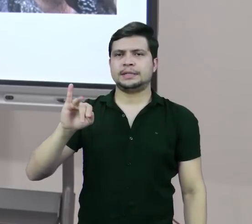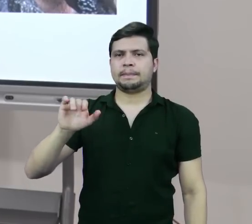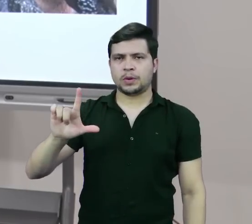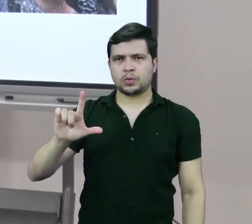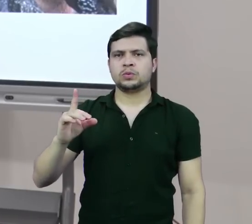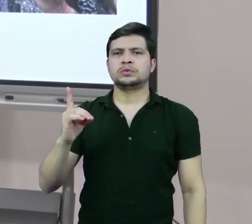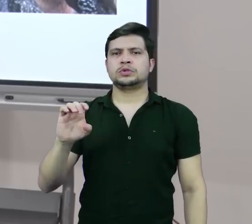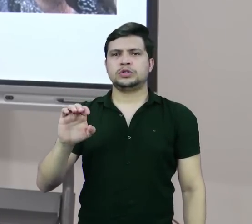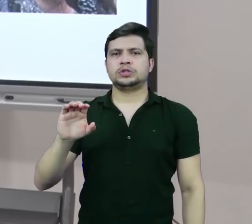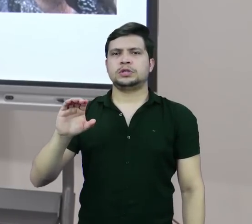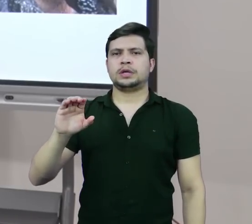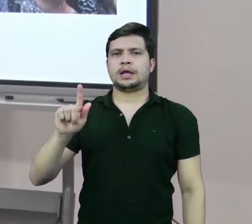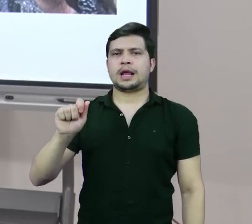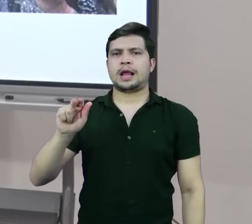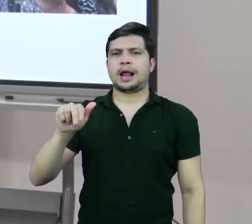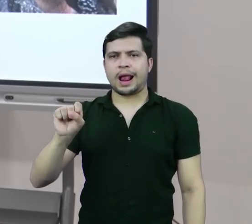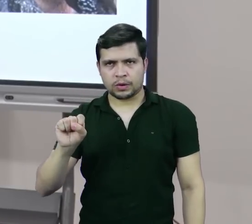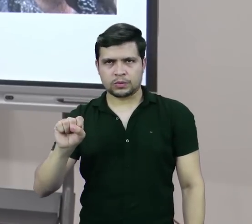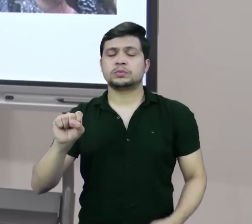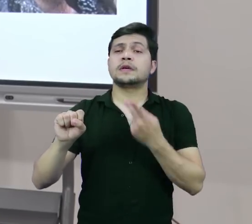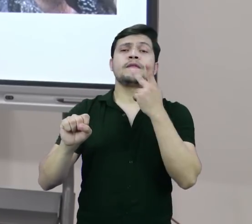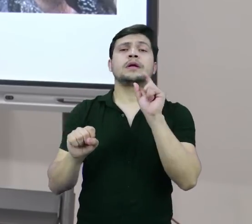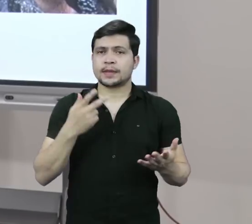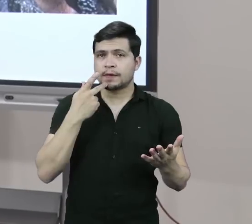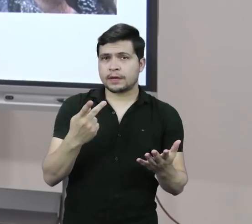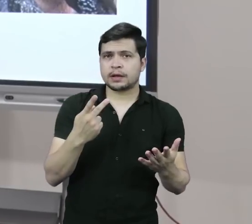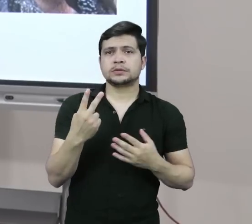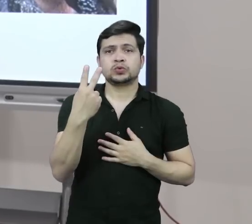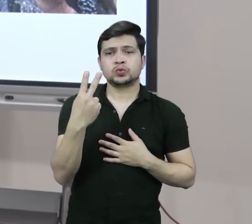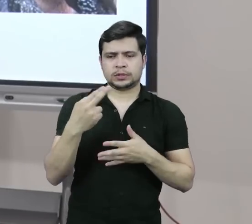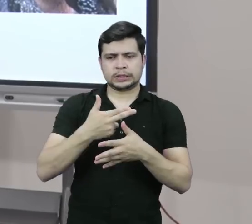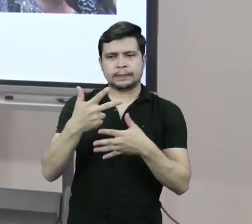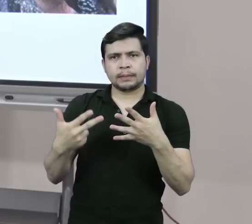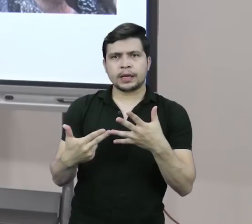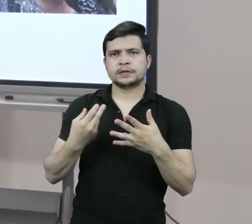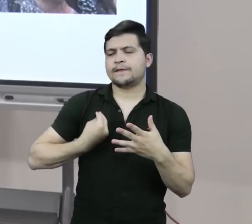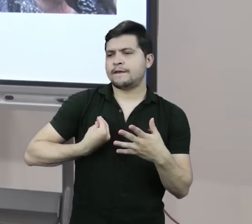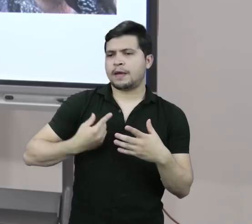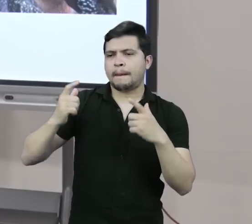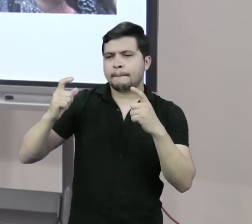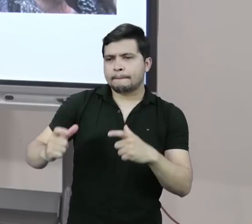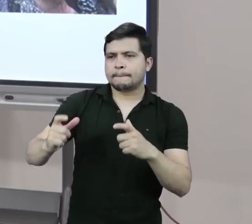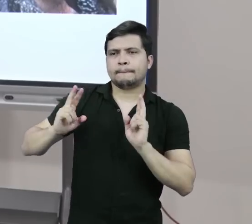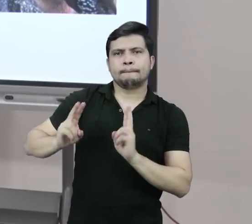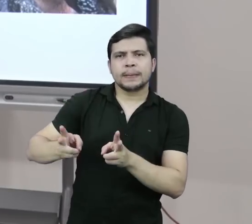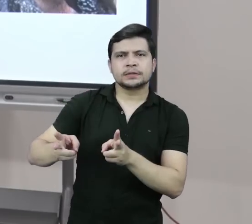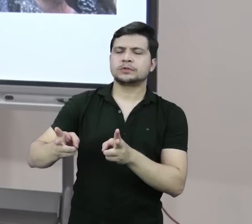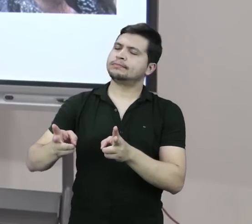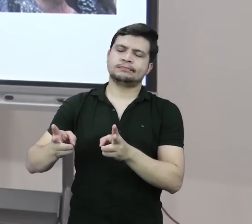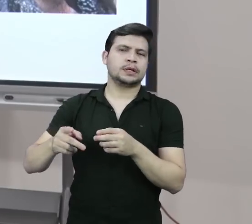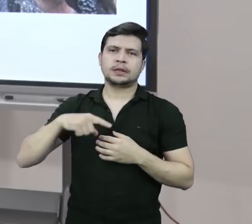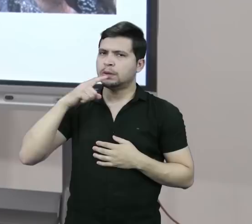onde esse princípio ele diz que duas espécies não podem conviver no mesmo habitat e com o mesmo nicho ecológico, né? A